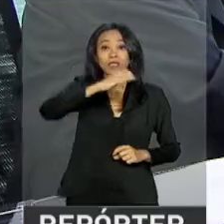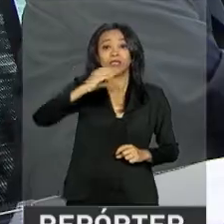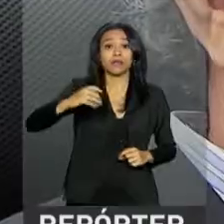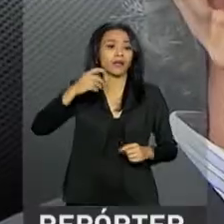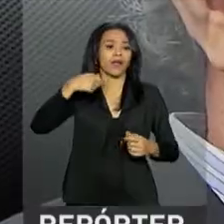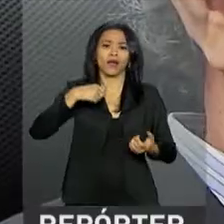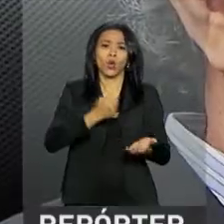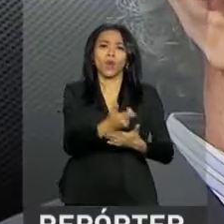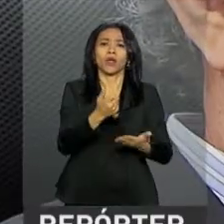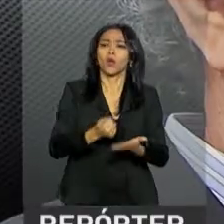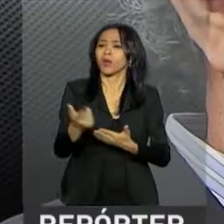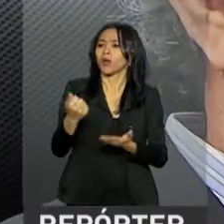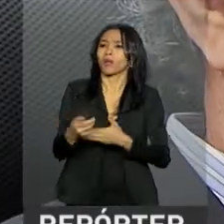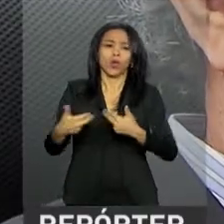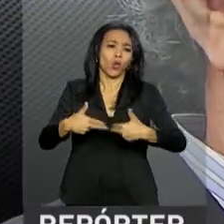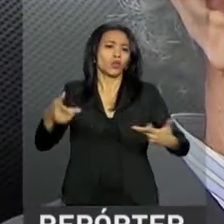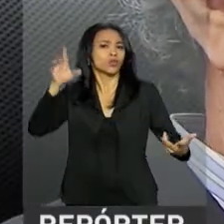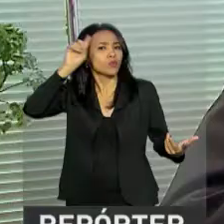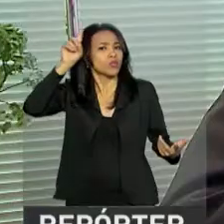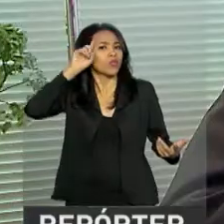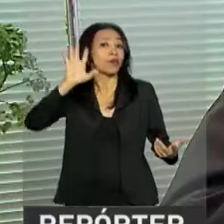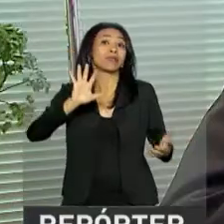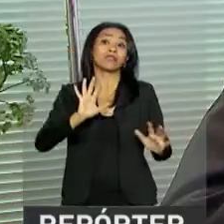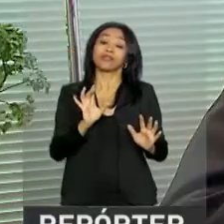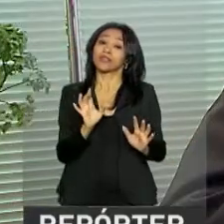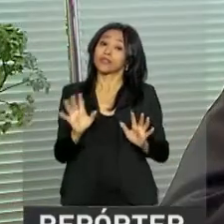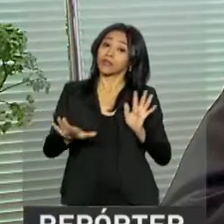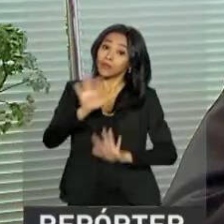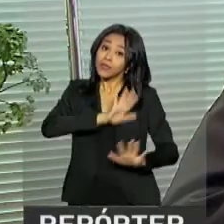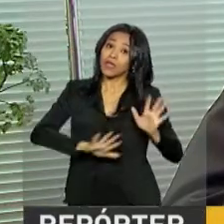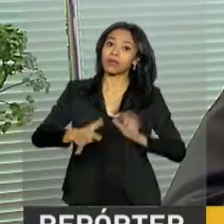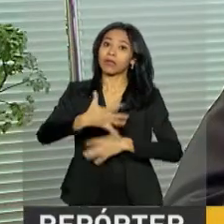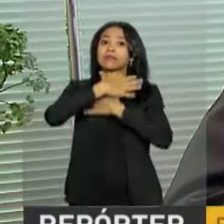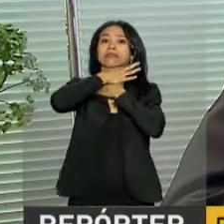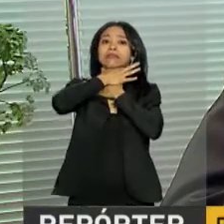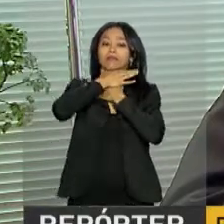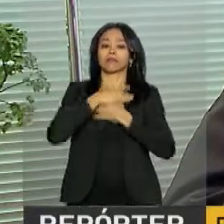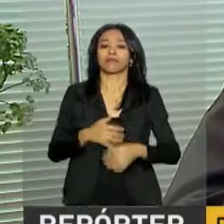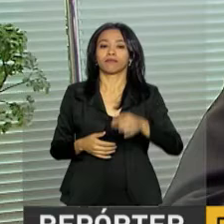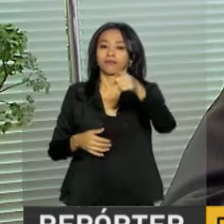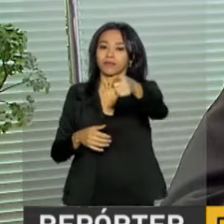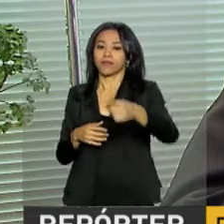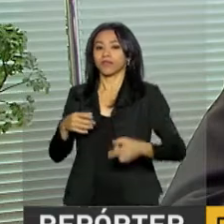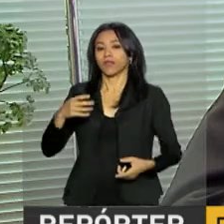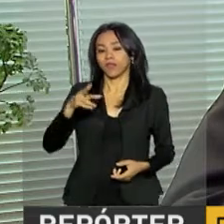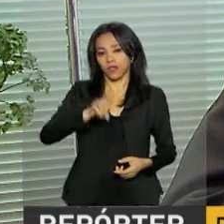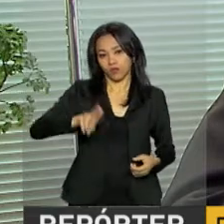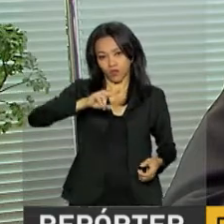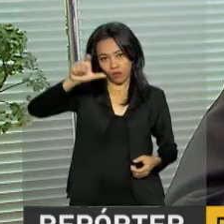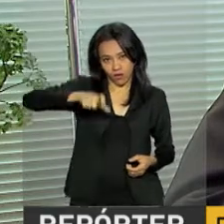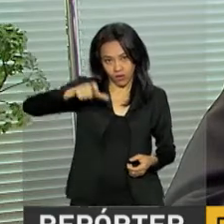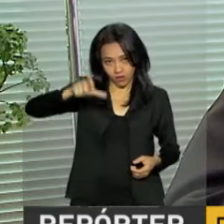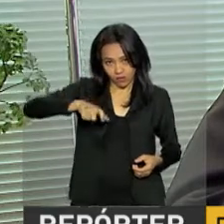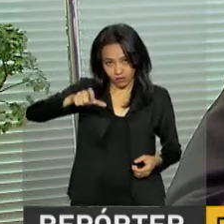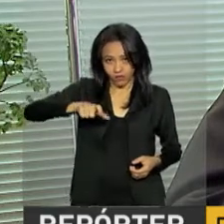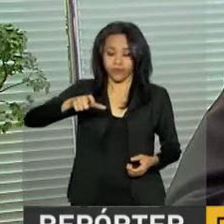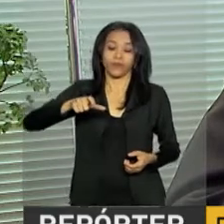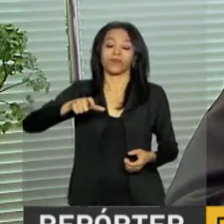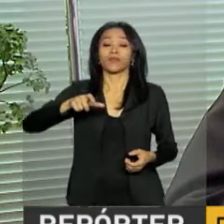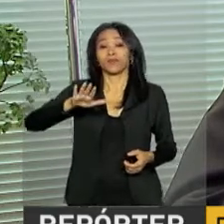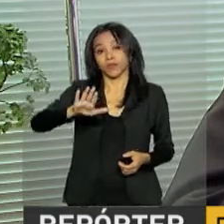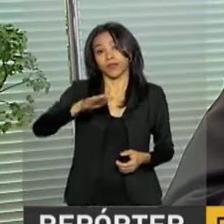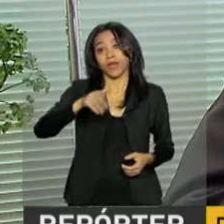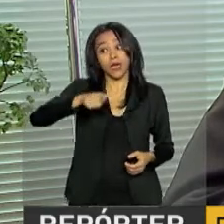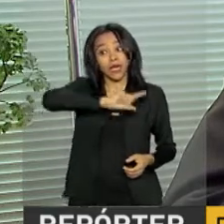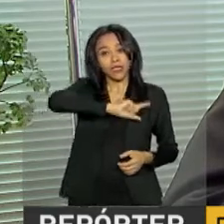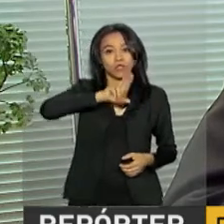mas sem comprometer a renda do mês o cartão de crédito precisa ser usado como se ele fosse um menino então antes depois